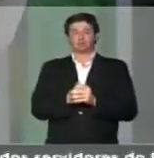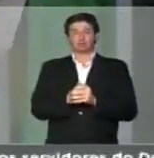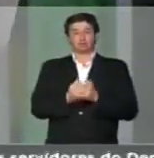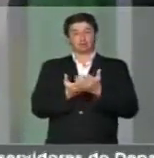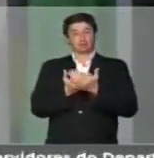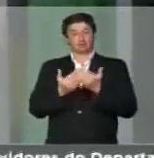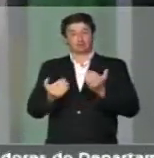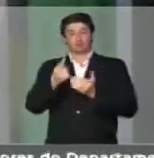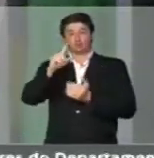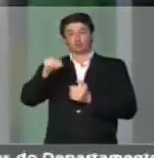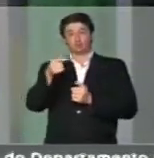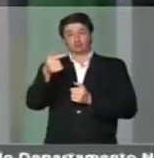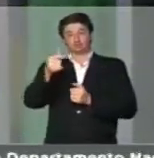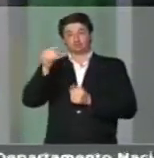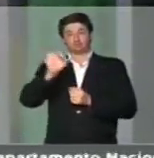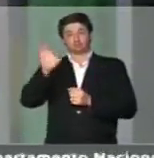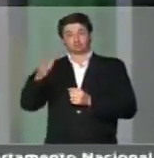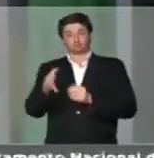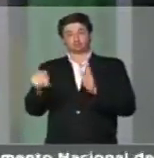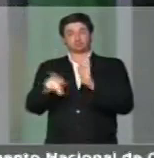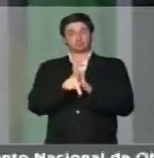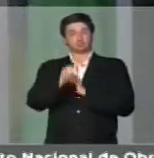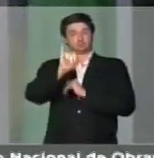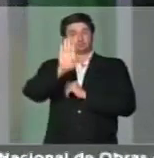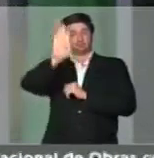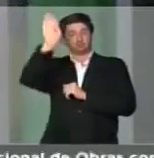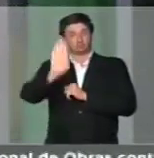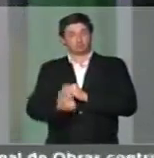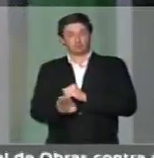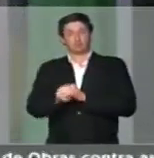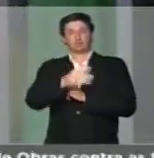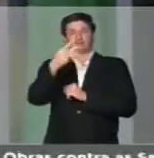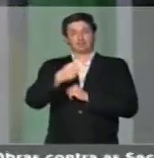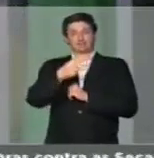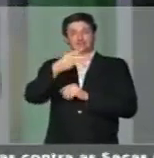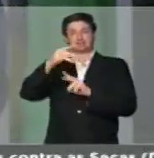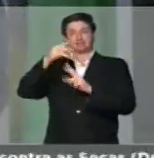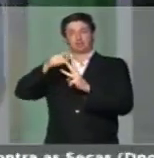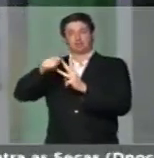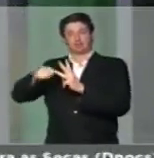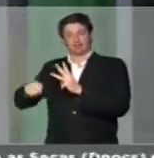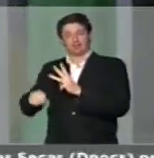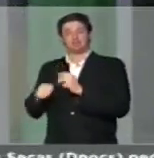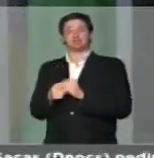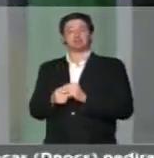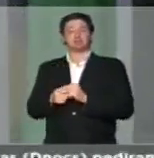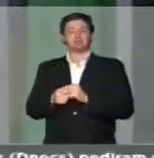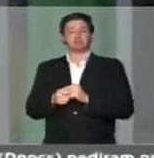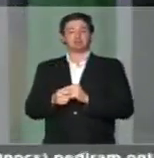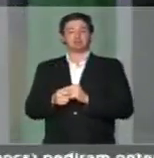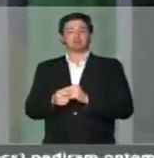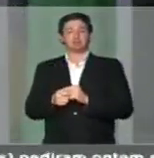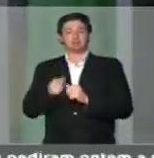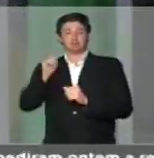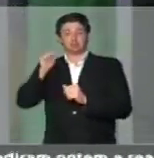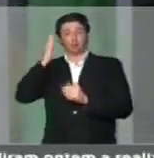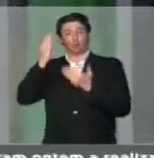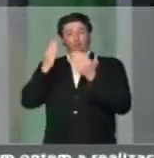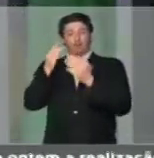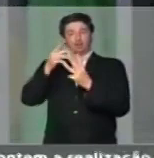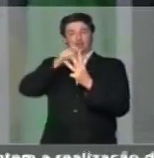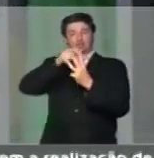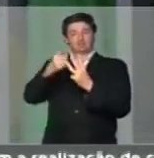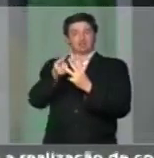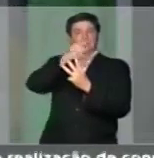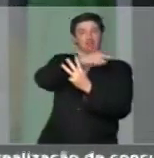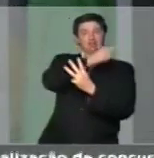de 1,7% do PIB brasileiro no terceiro trimestre ante os três meses anteriores não